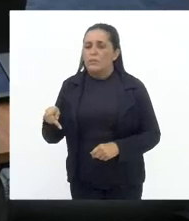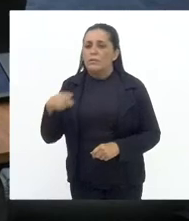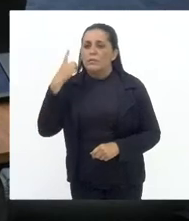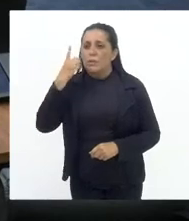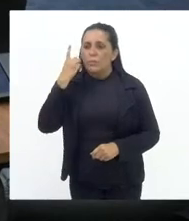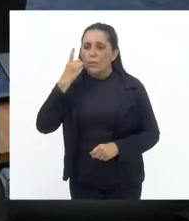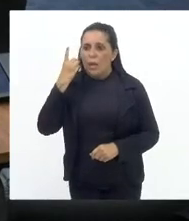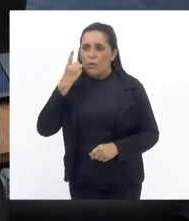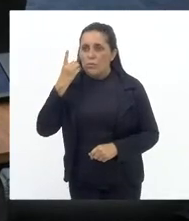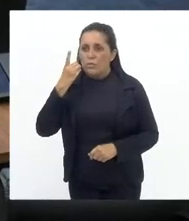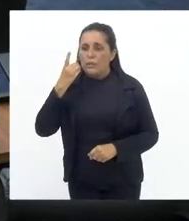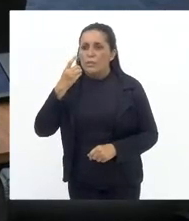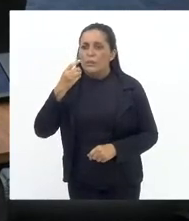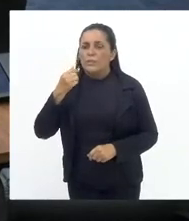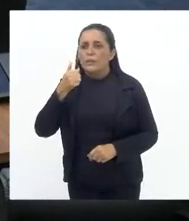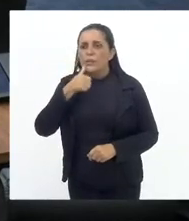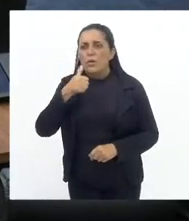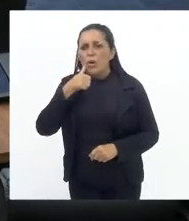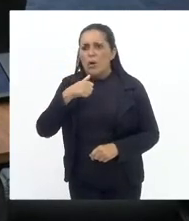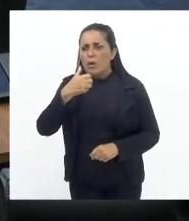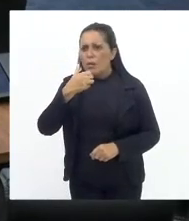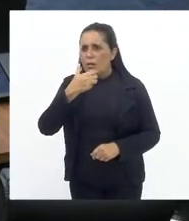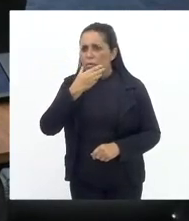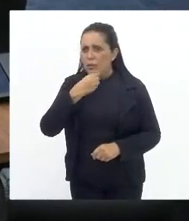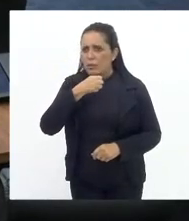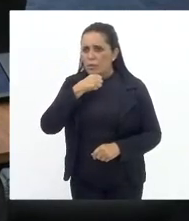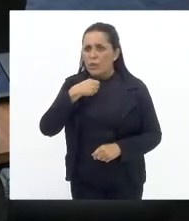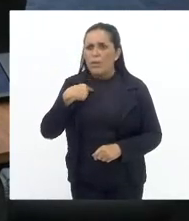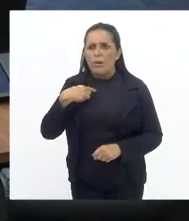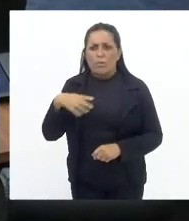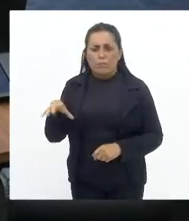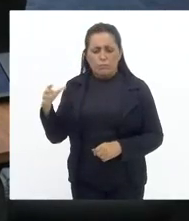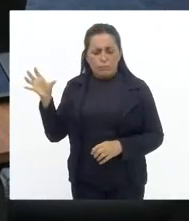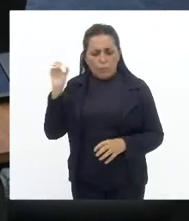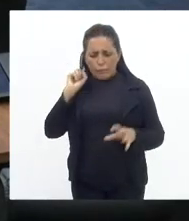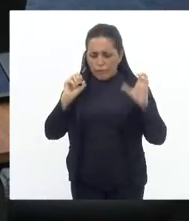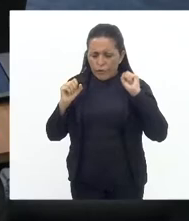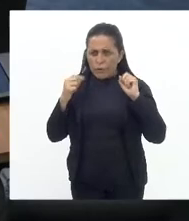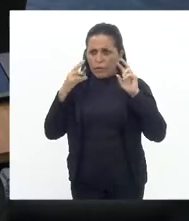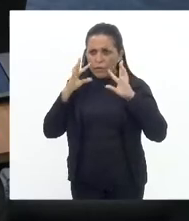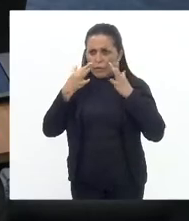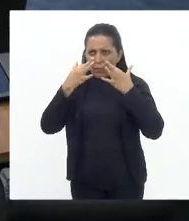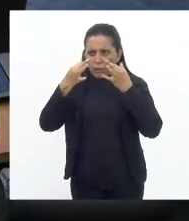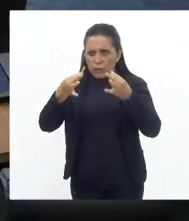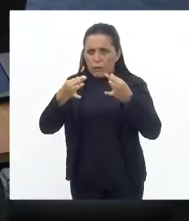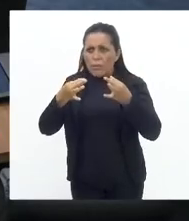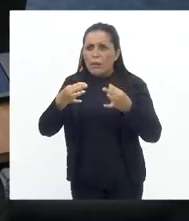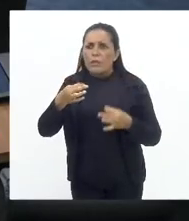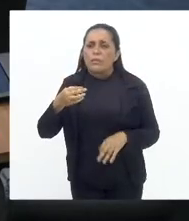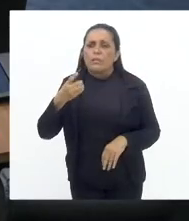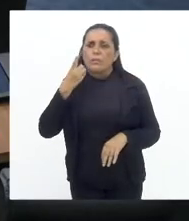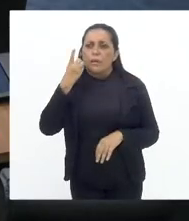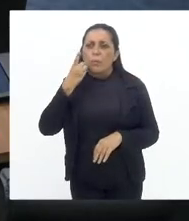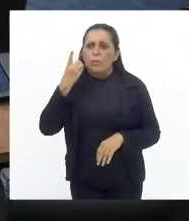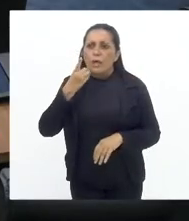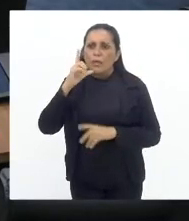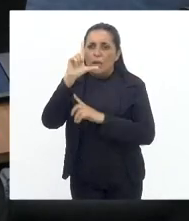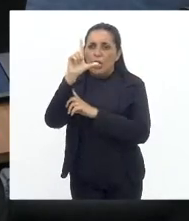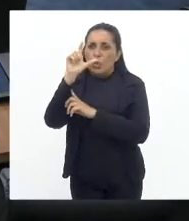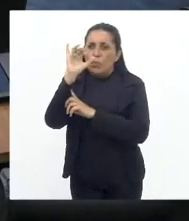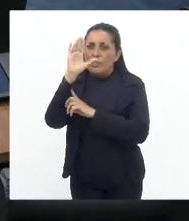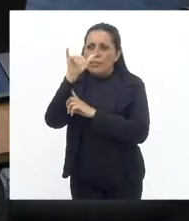senhoras e senhores ouvir atentamente a nossa querida Guerreira que a deputada Lucinha uma